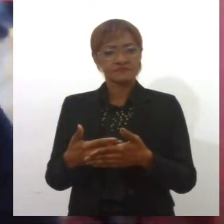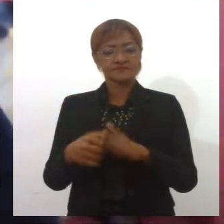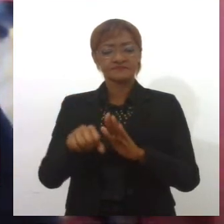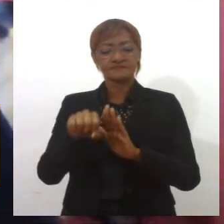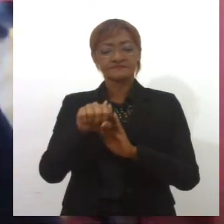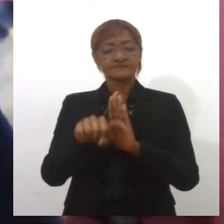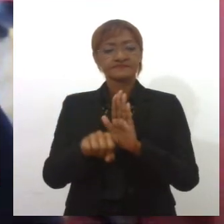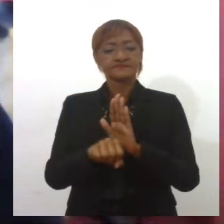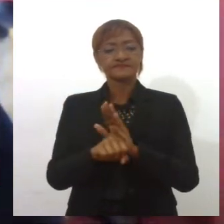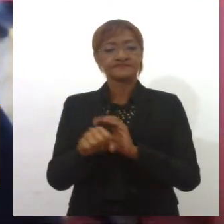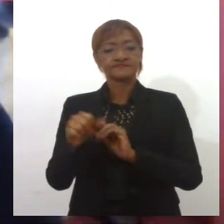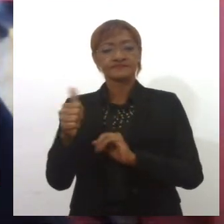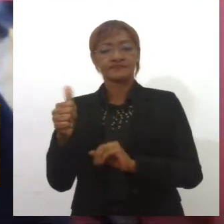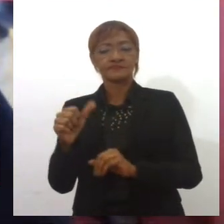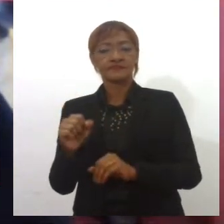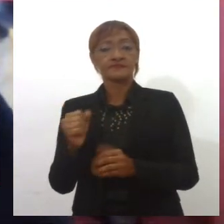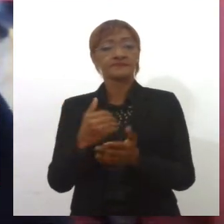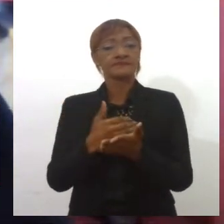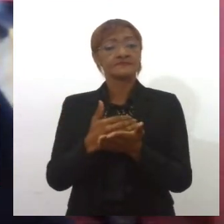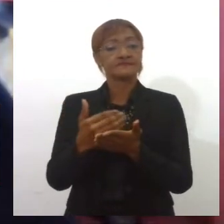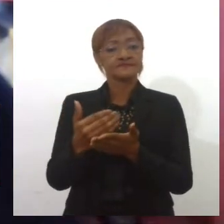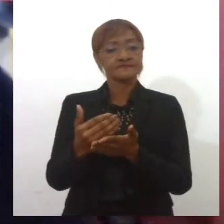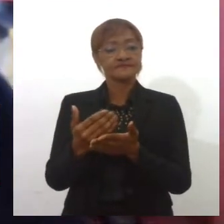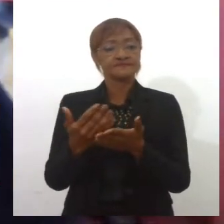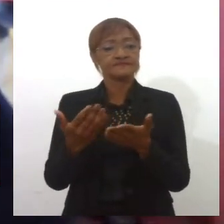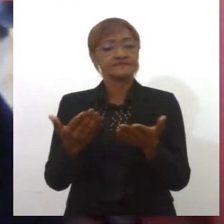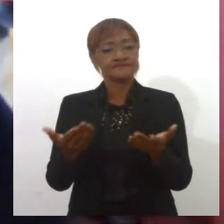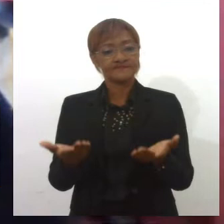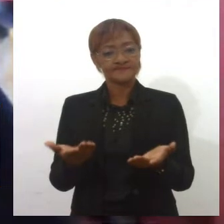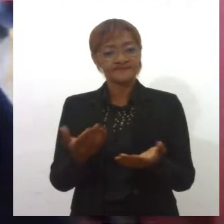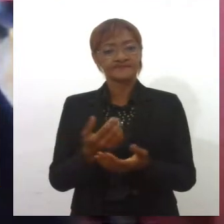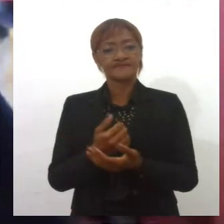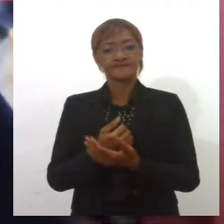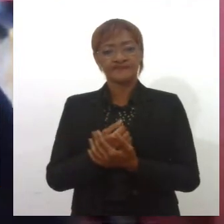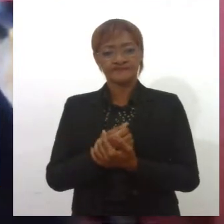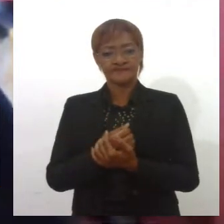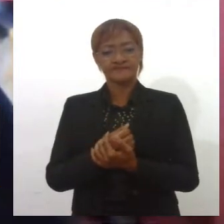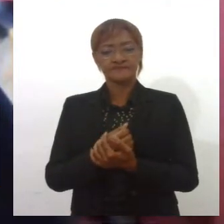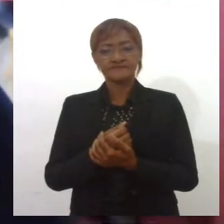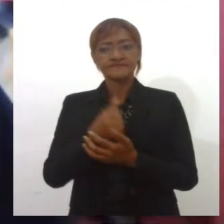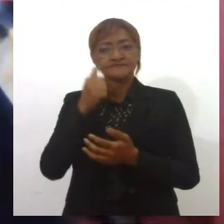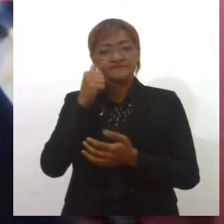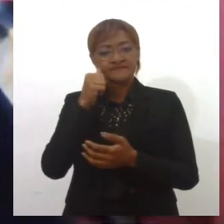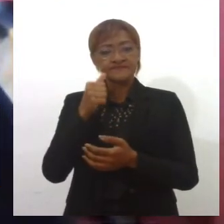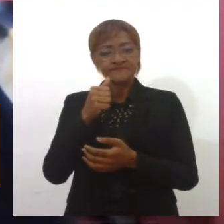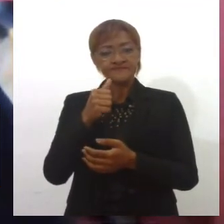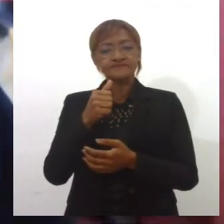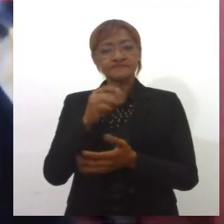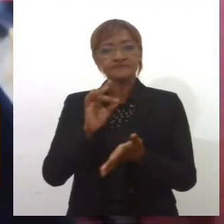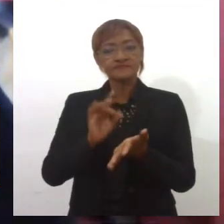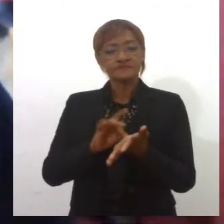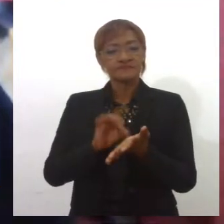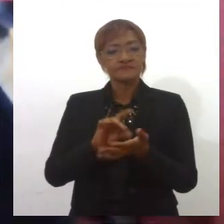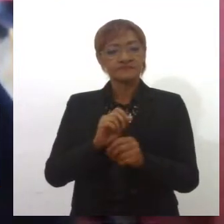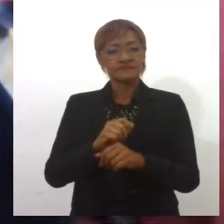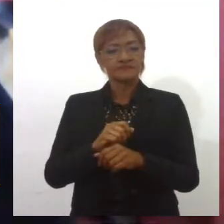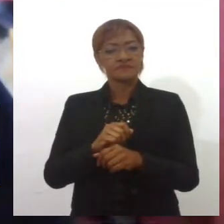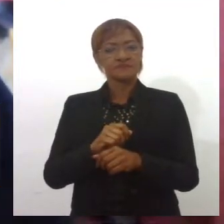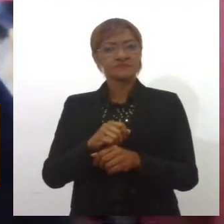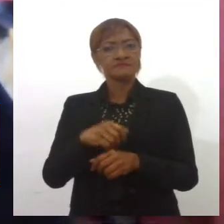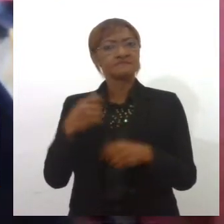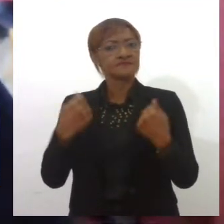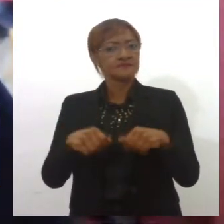lá na Revolução Francesa, em que as mulheres exatamente precisavam, né, se impor e dizer que,